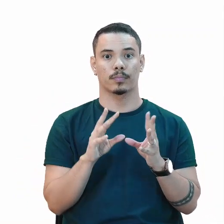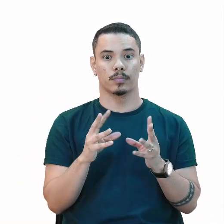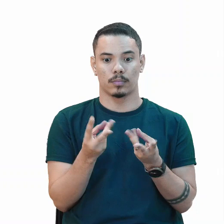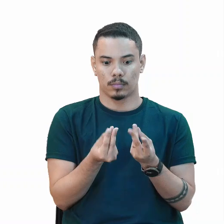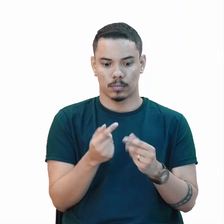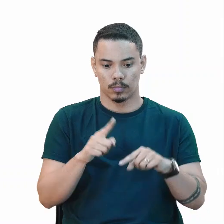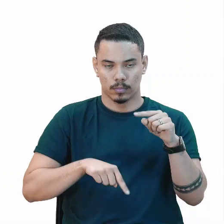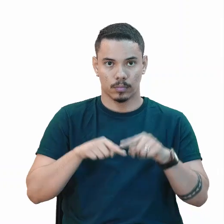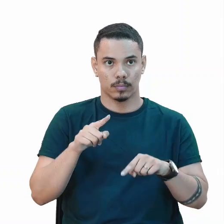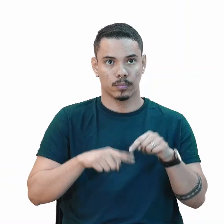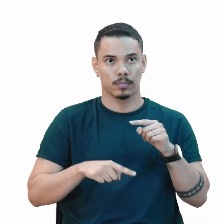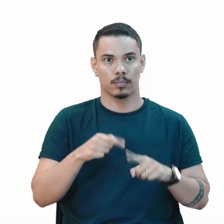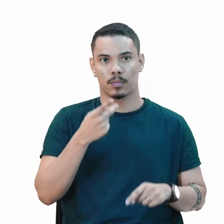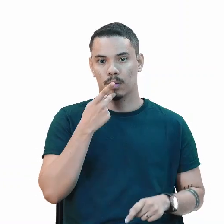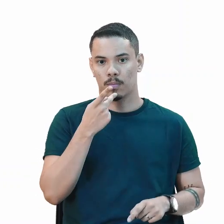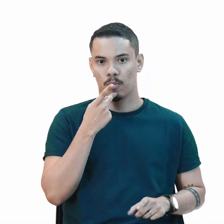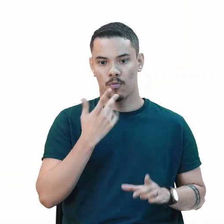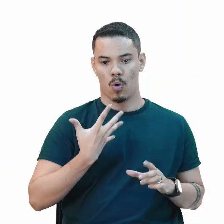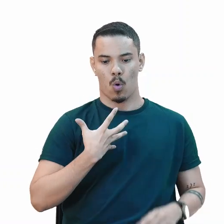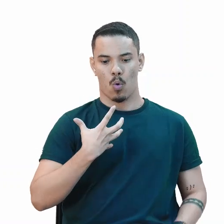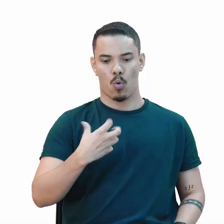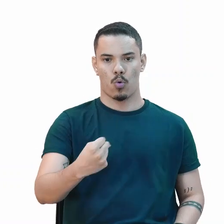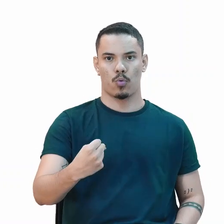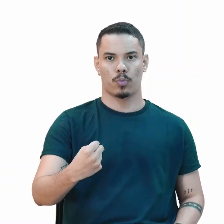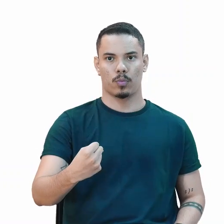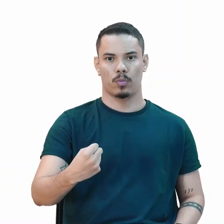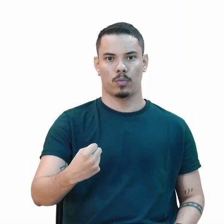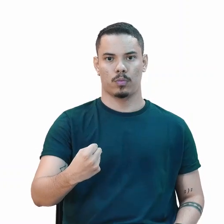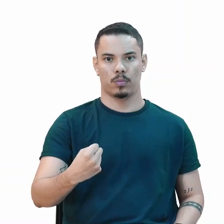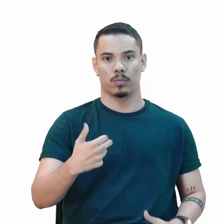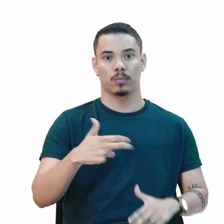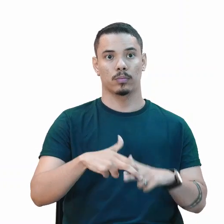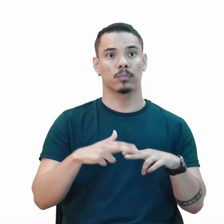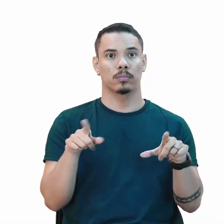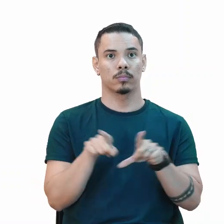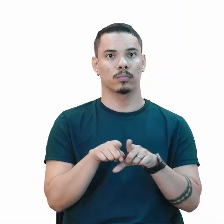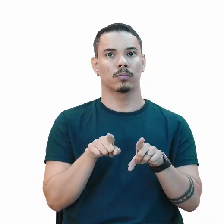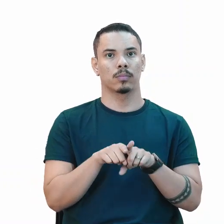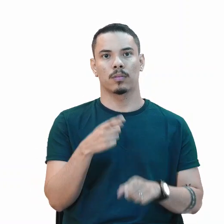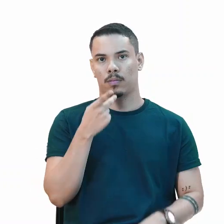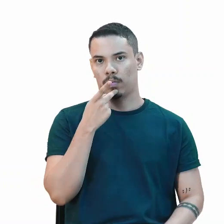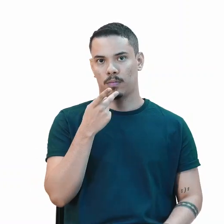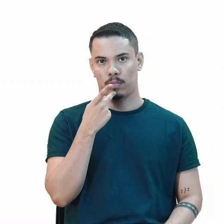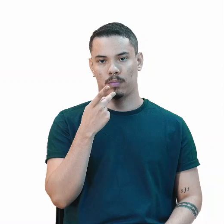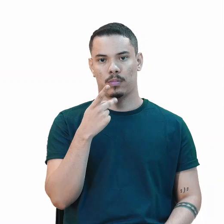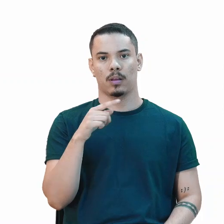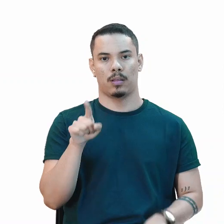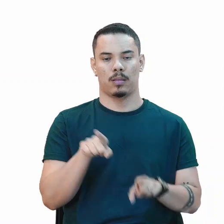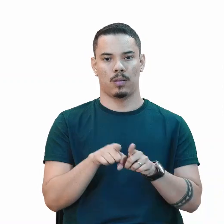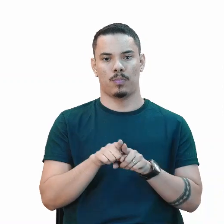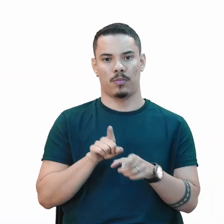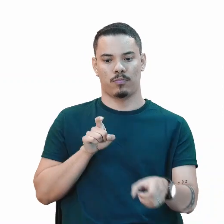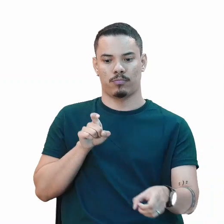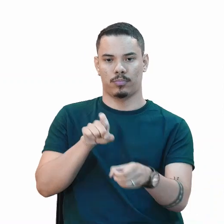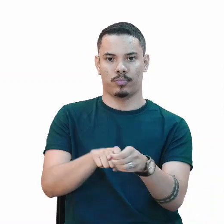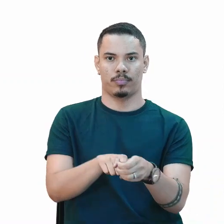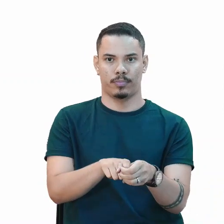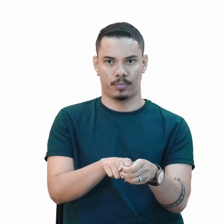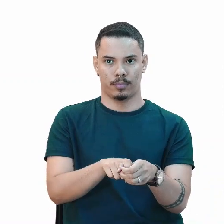me foi subtraída. Então também ela foi restituída.